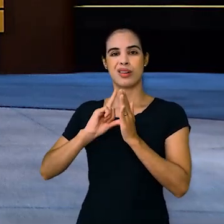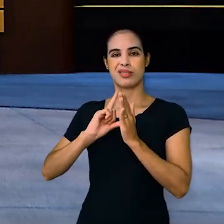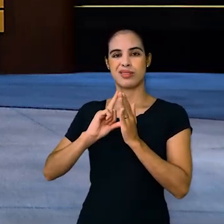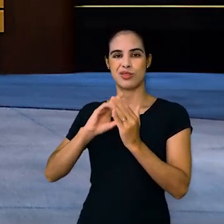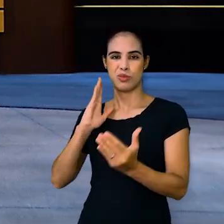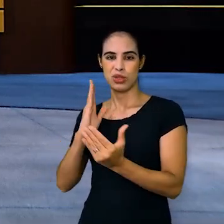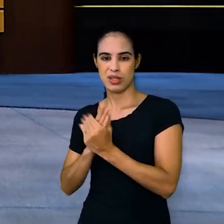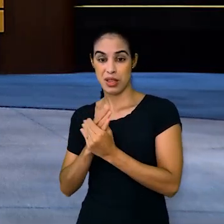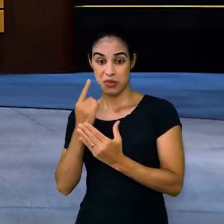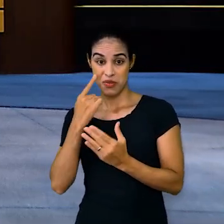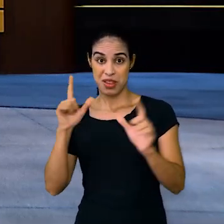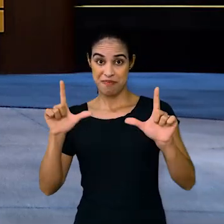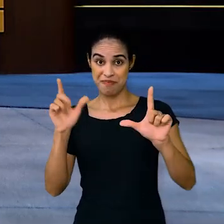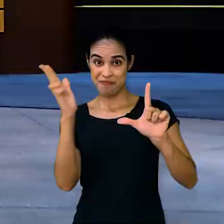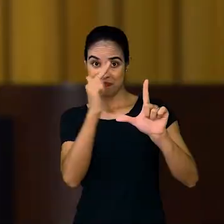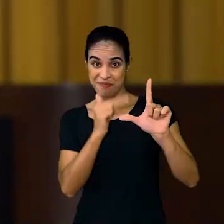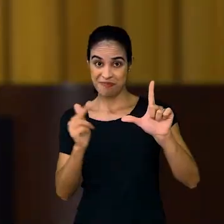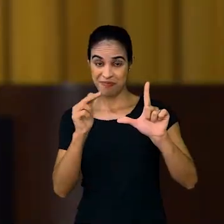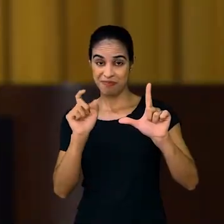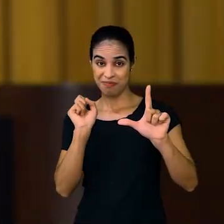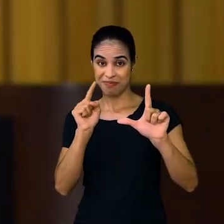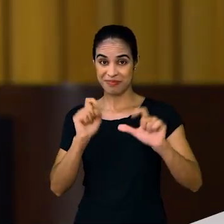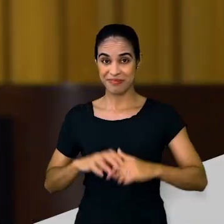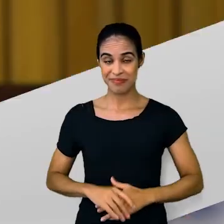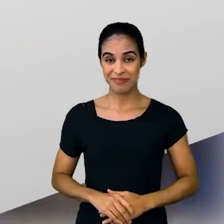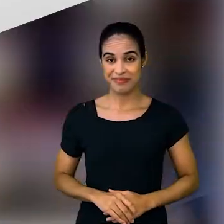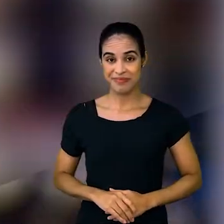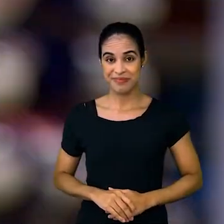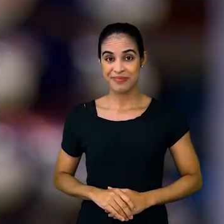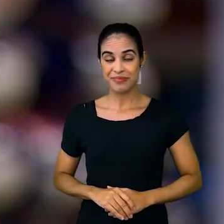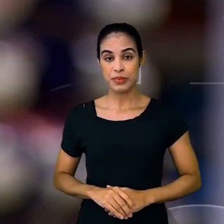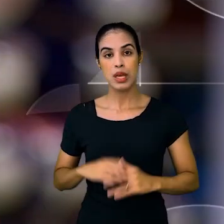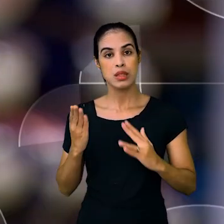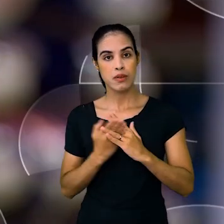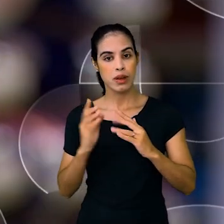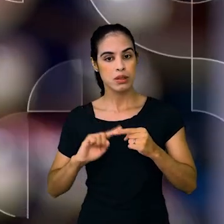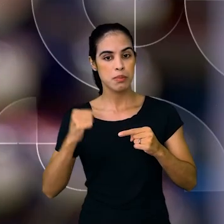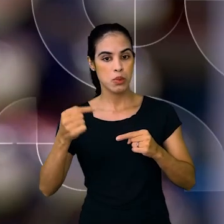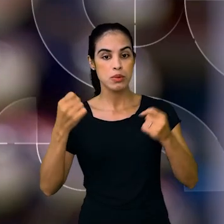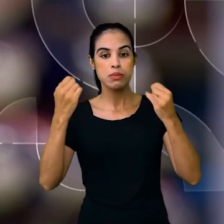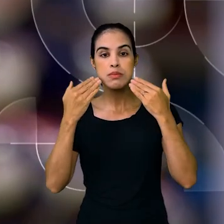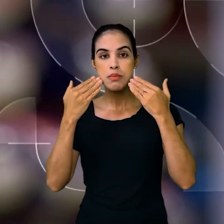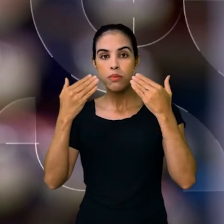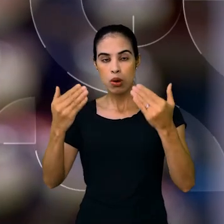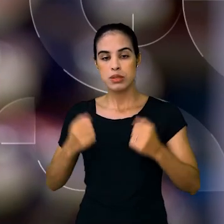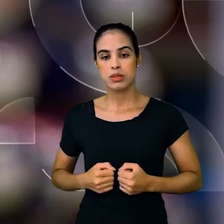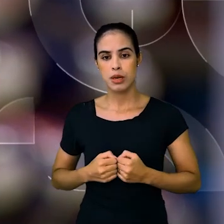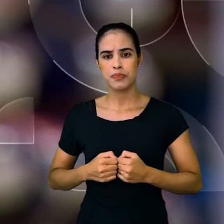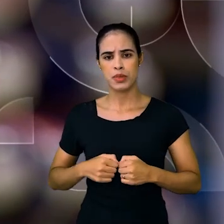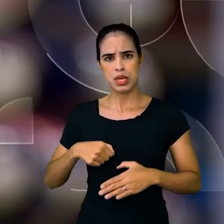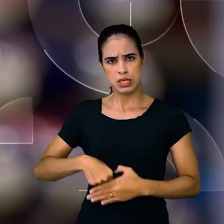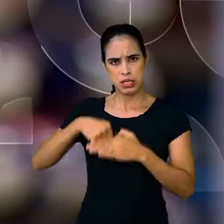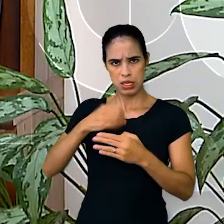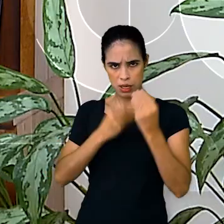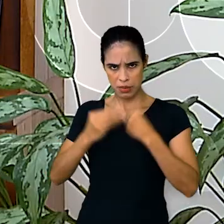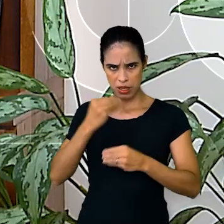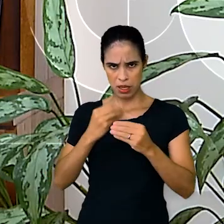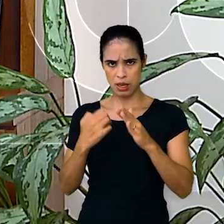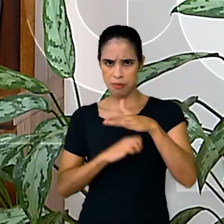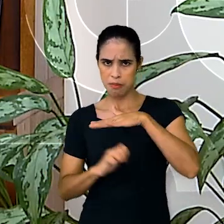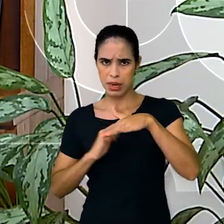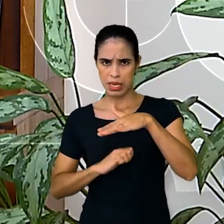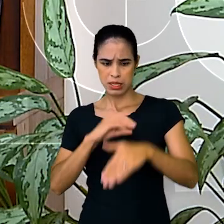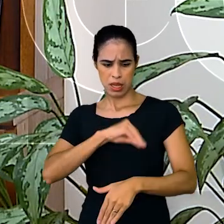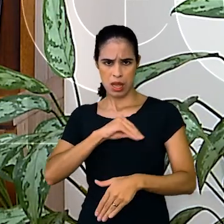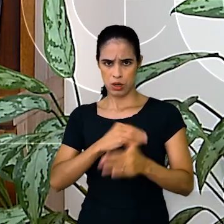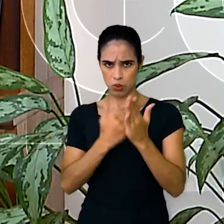para o QR Code que está aparecendo aqui na tela. Depois do intervalo, empresa pode descontar cesta alimentação do salário? A gente